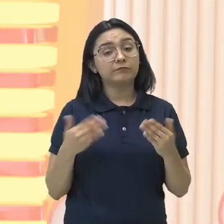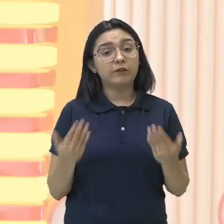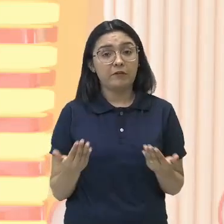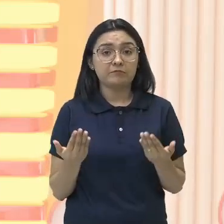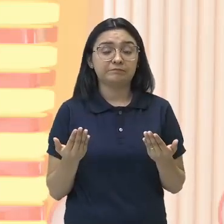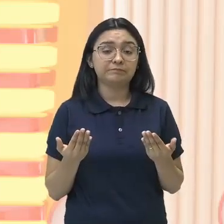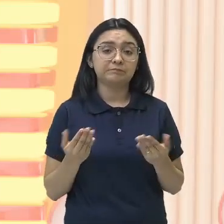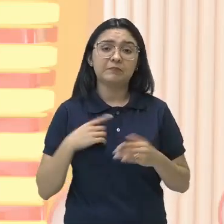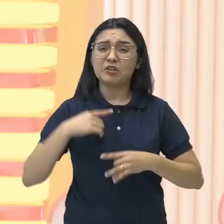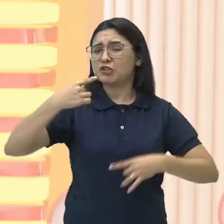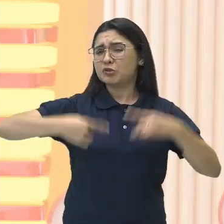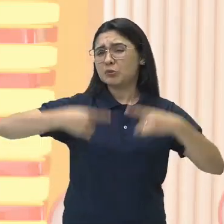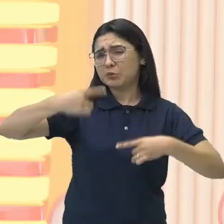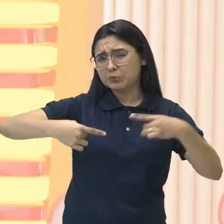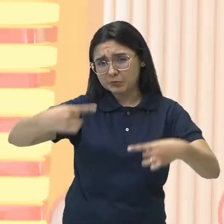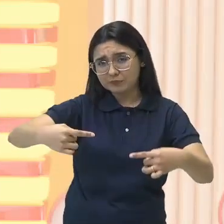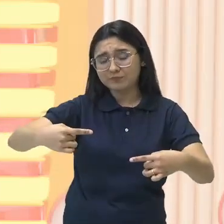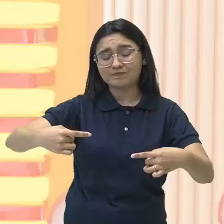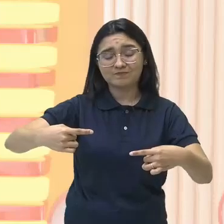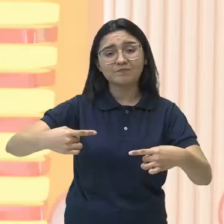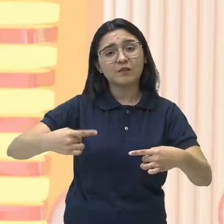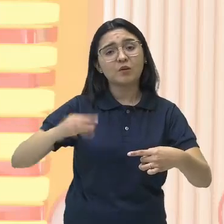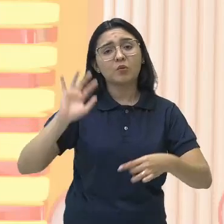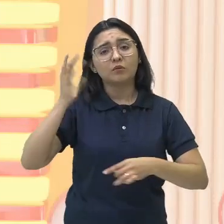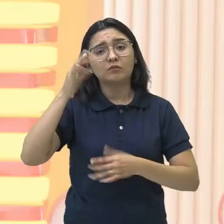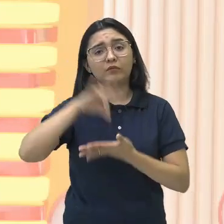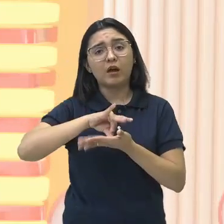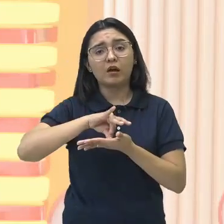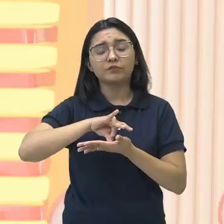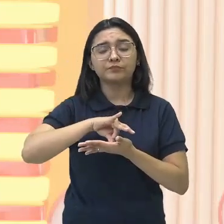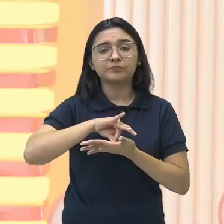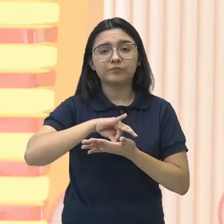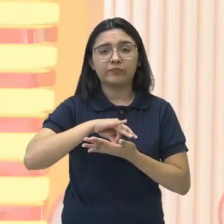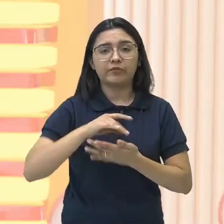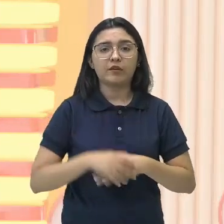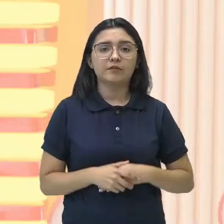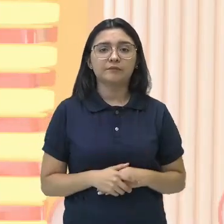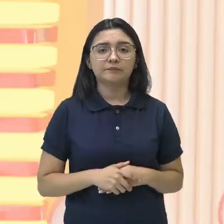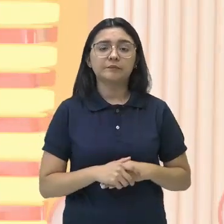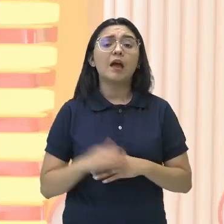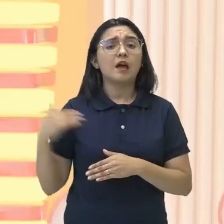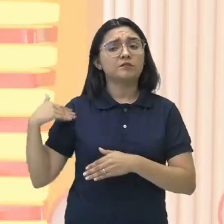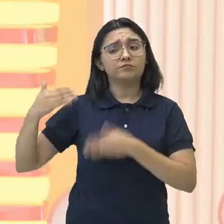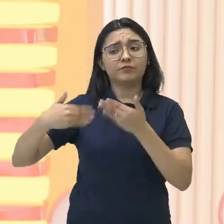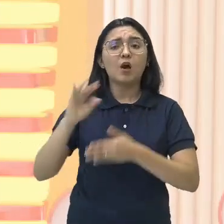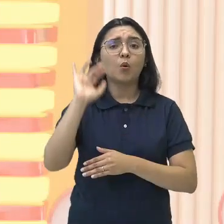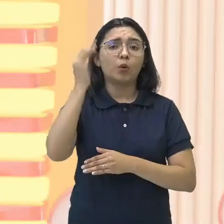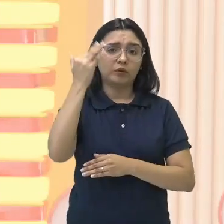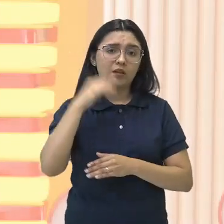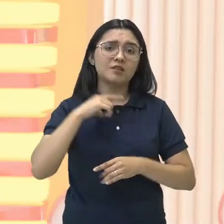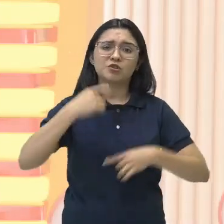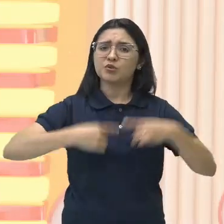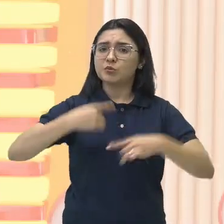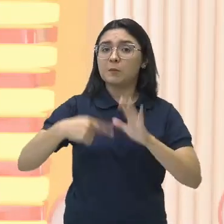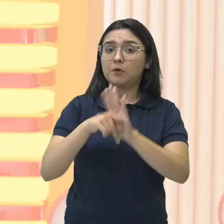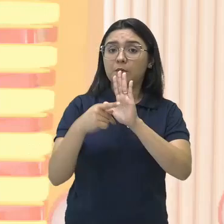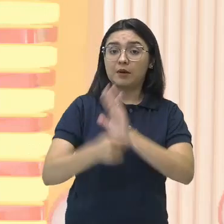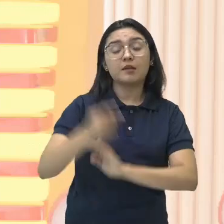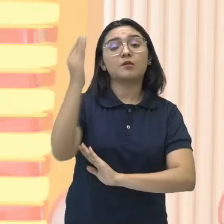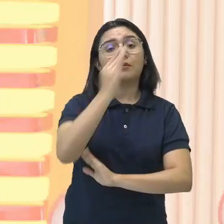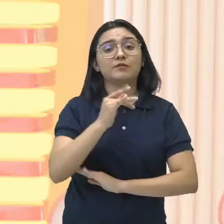Enfim, discussões, né? Situações aí que ainda estão acontecendo, discussões no Brasil ali